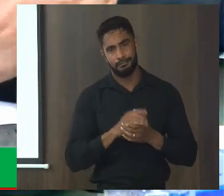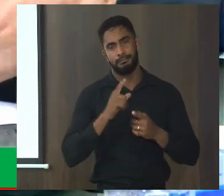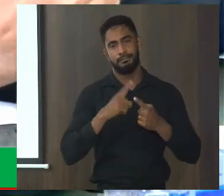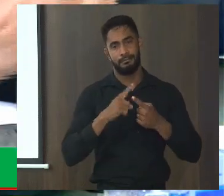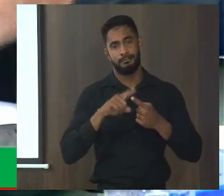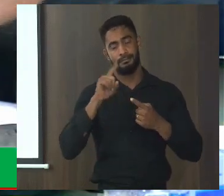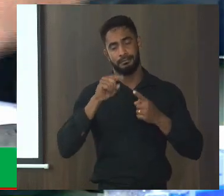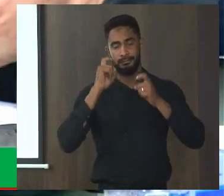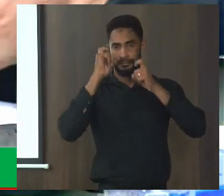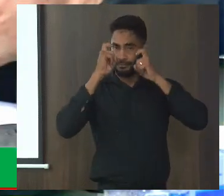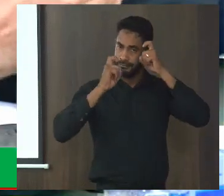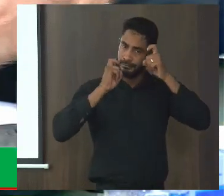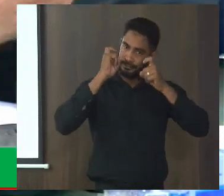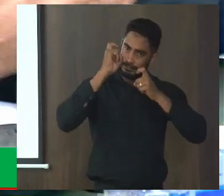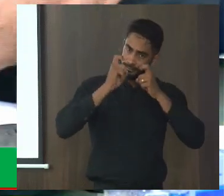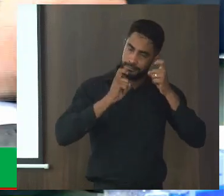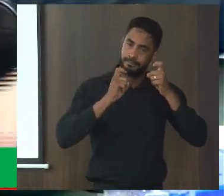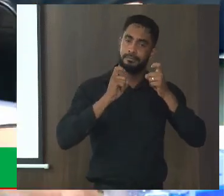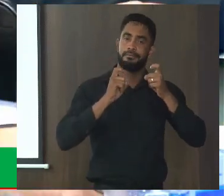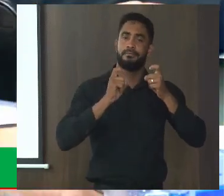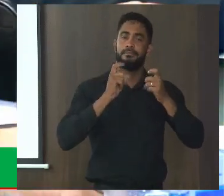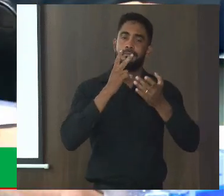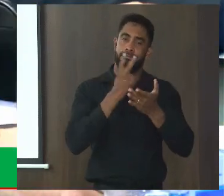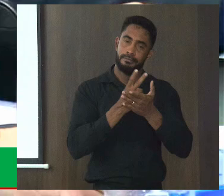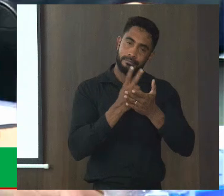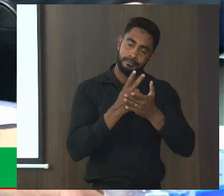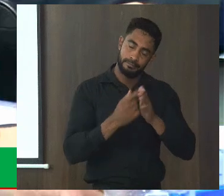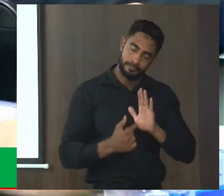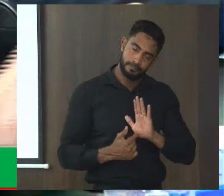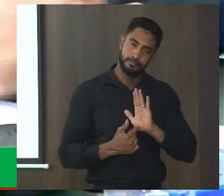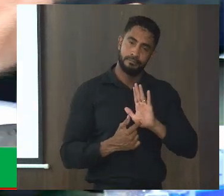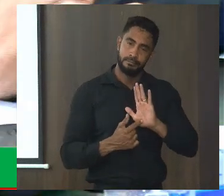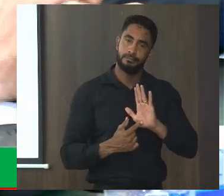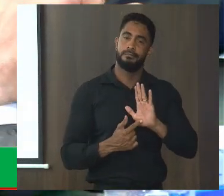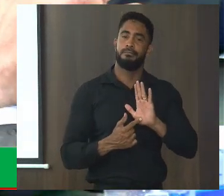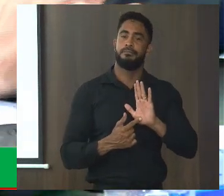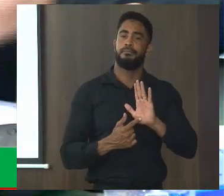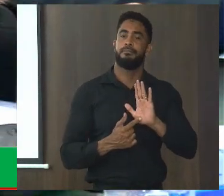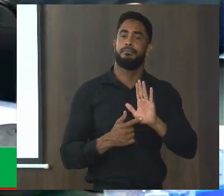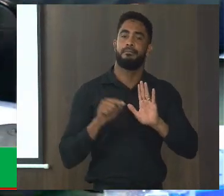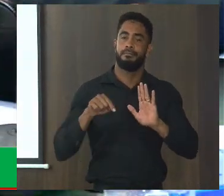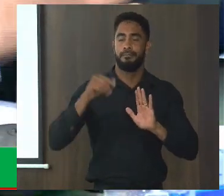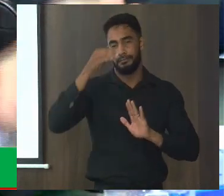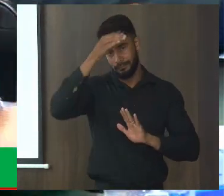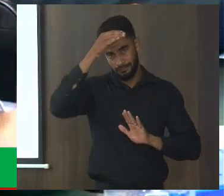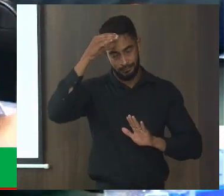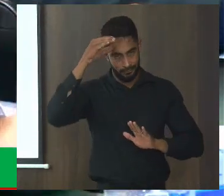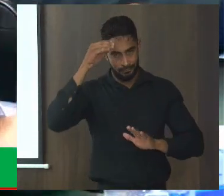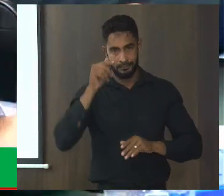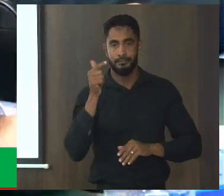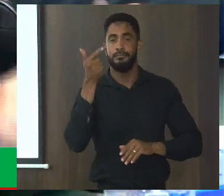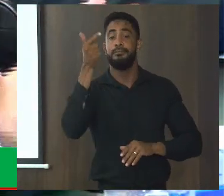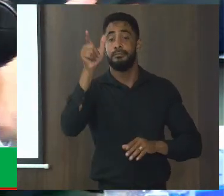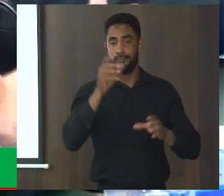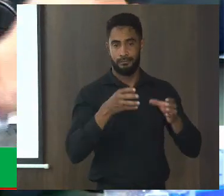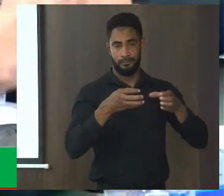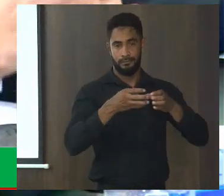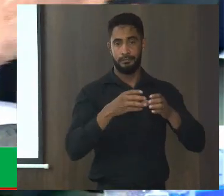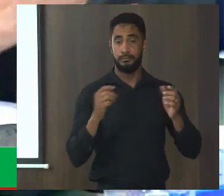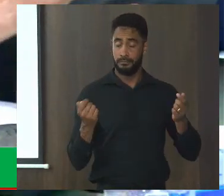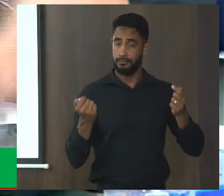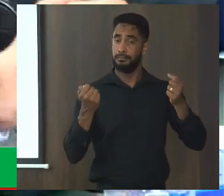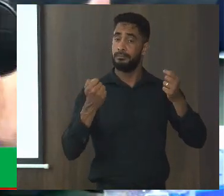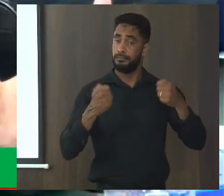preocupação que o senhor sempre traz e traz aqui para a nossa Câmara. Mas o mais importante é que outros, né, os órgãos realmente que